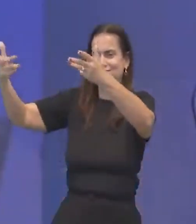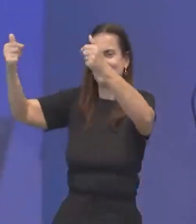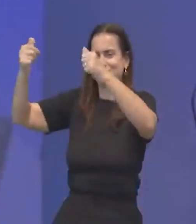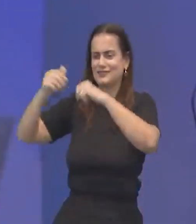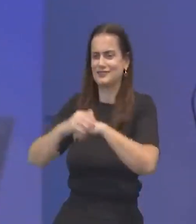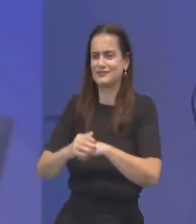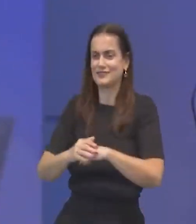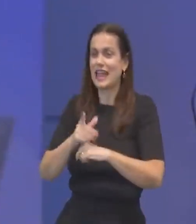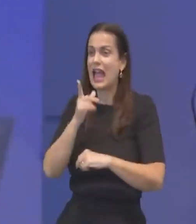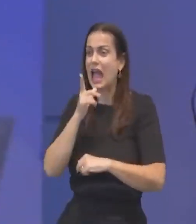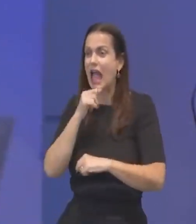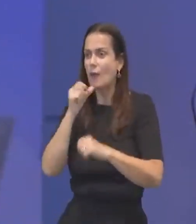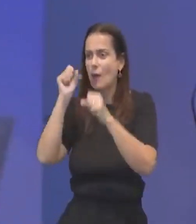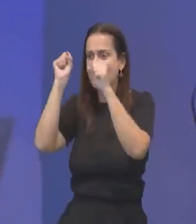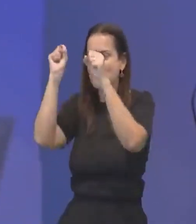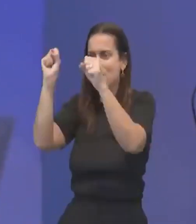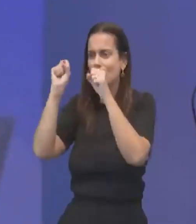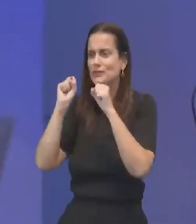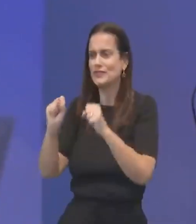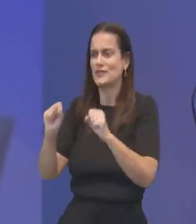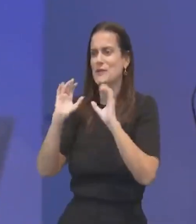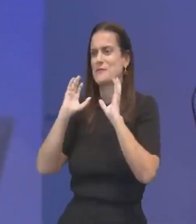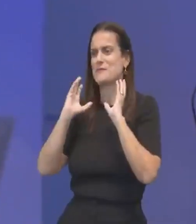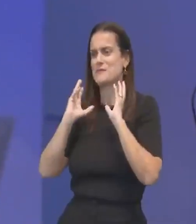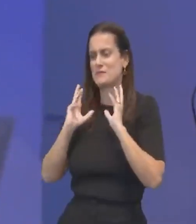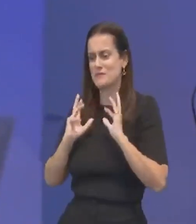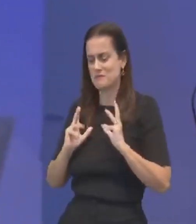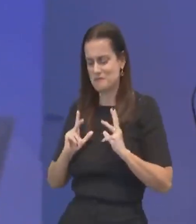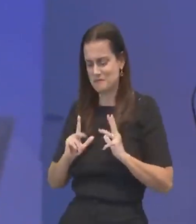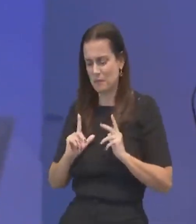água poderosa, capaz de purificar,